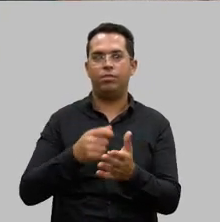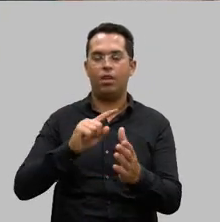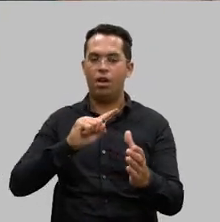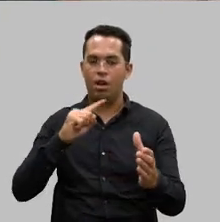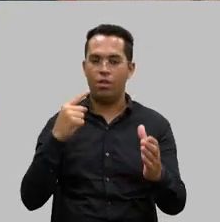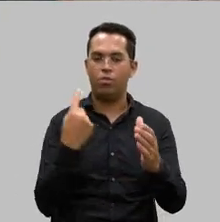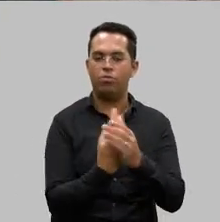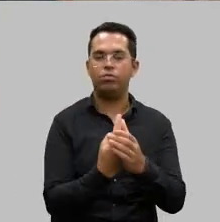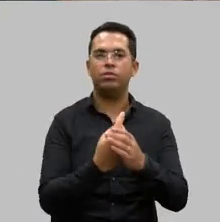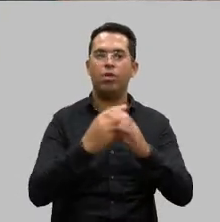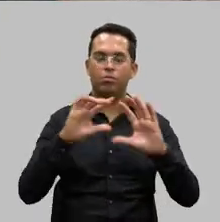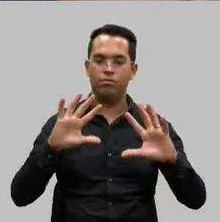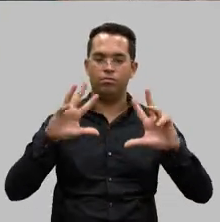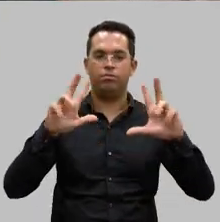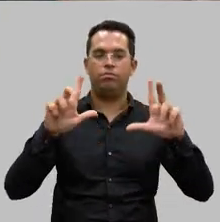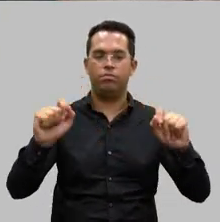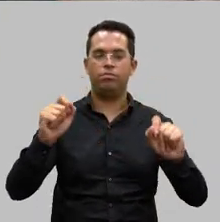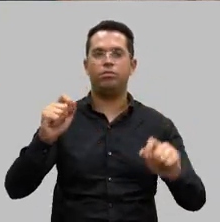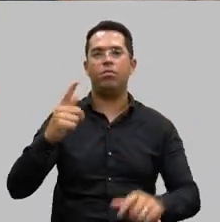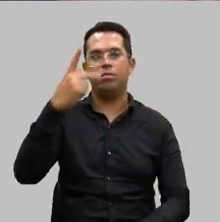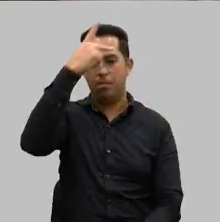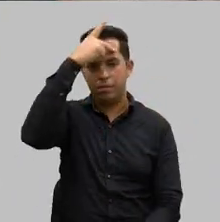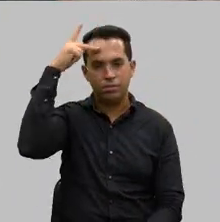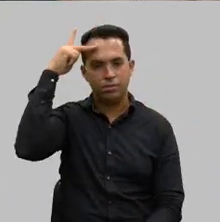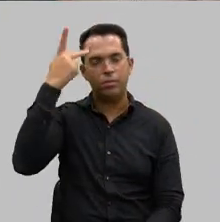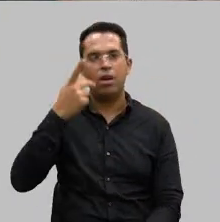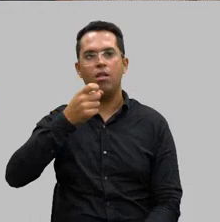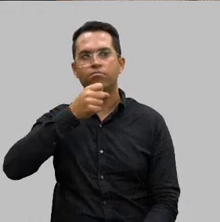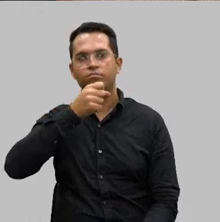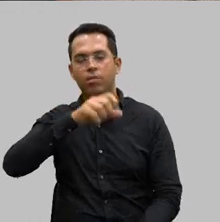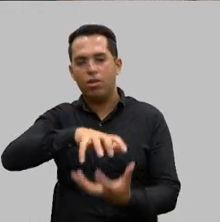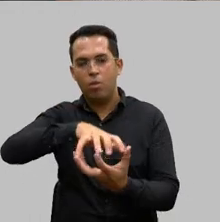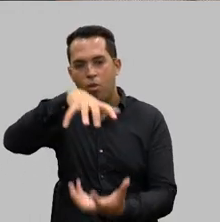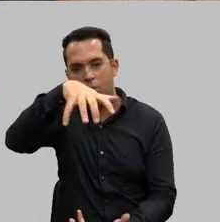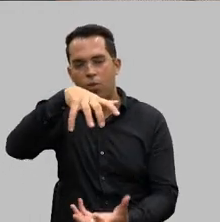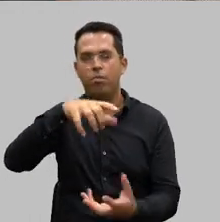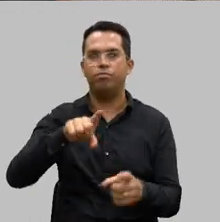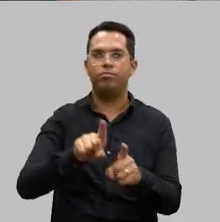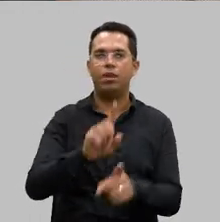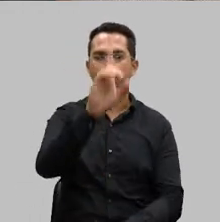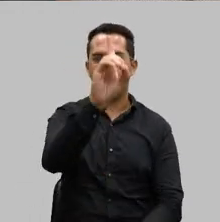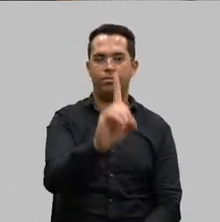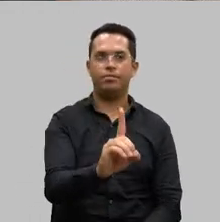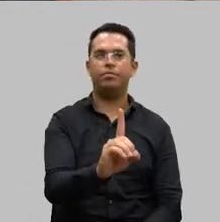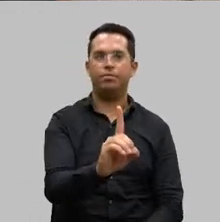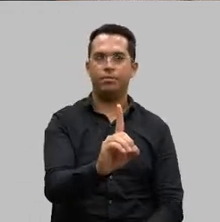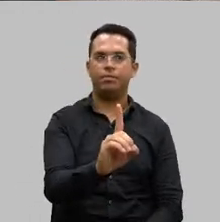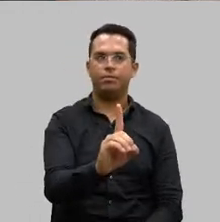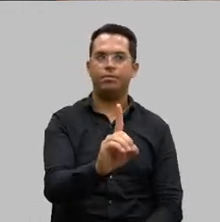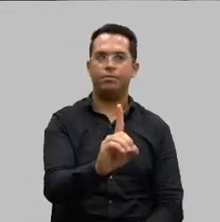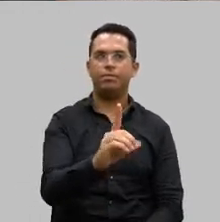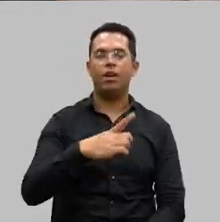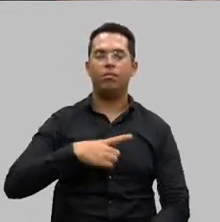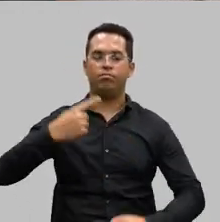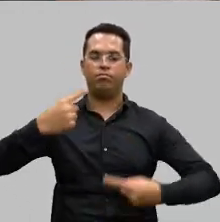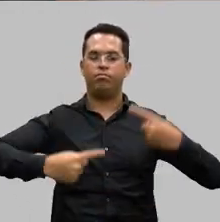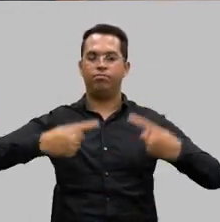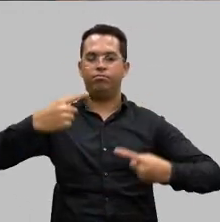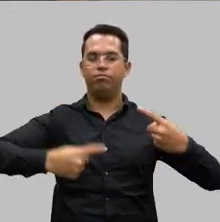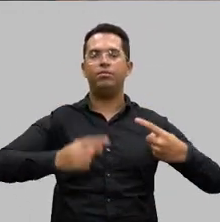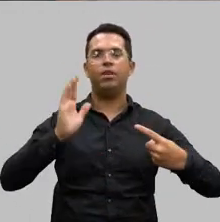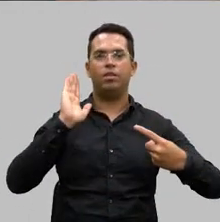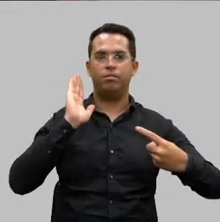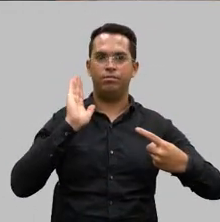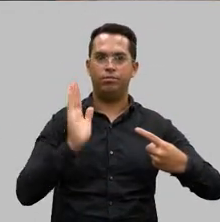todas as pessoas tanto do do Idoso como dos dos deficientes nós temos debatido muito na